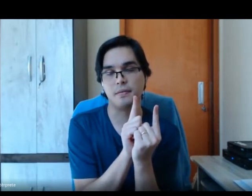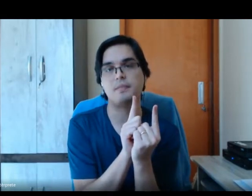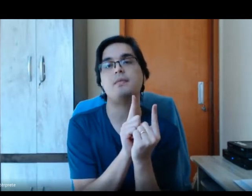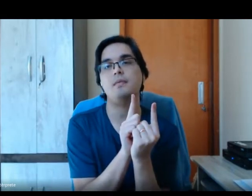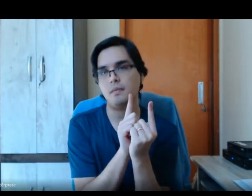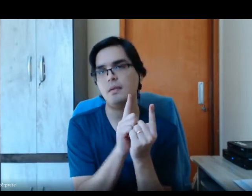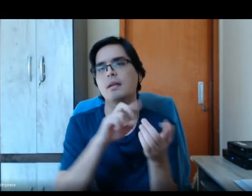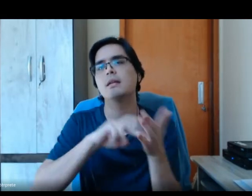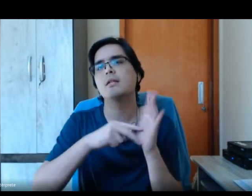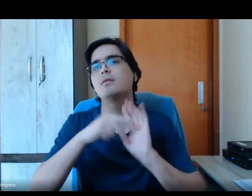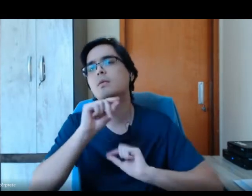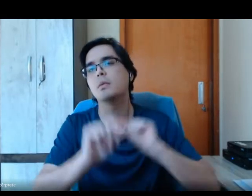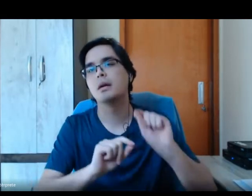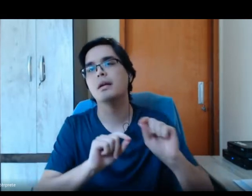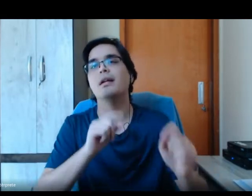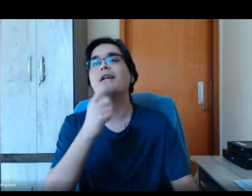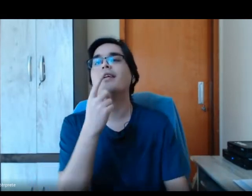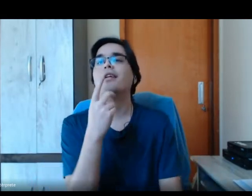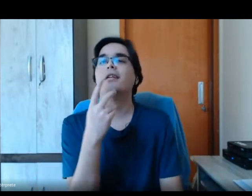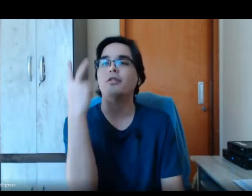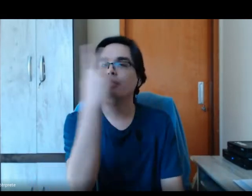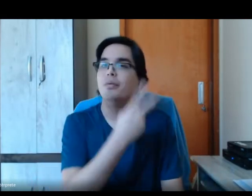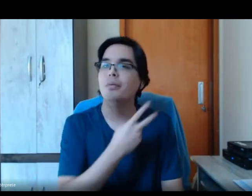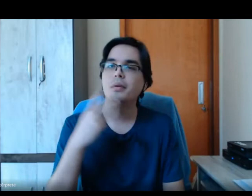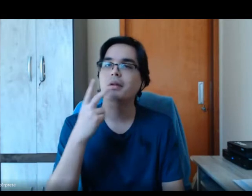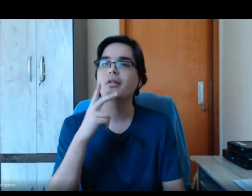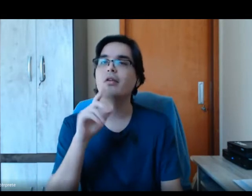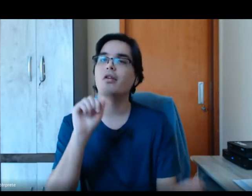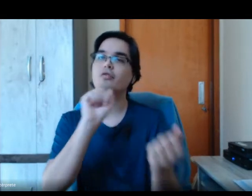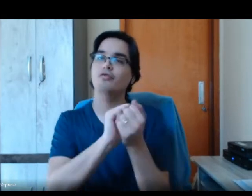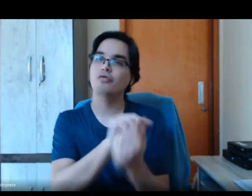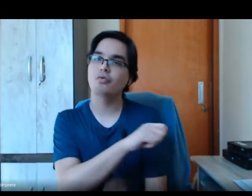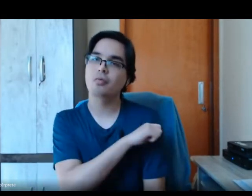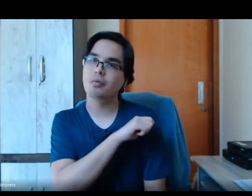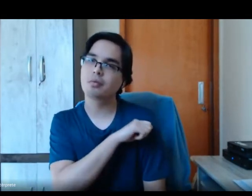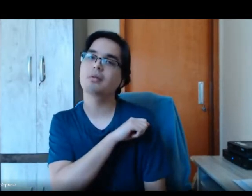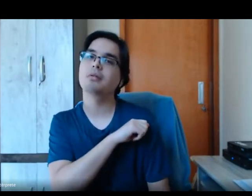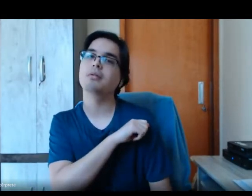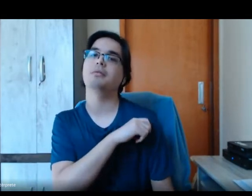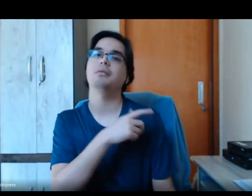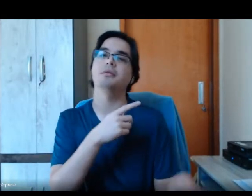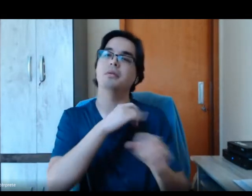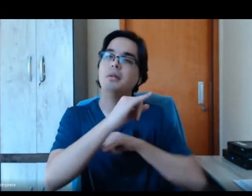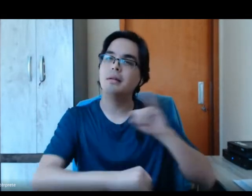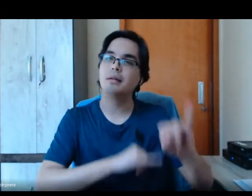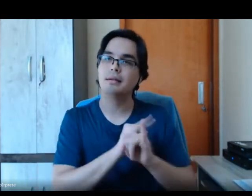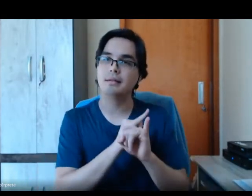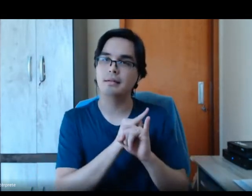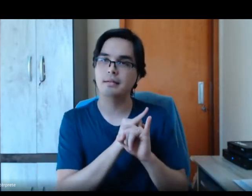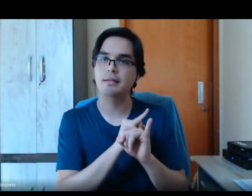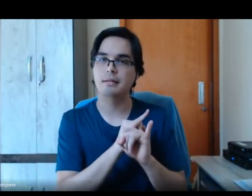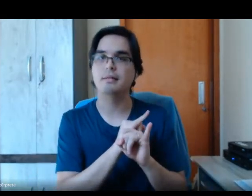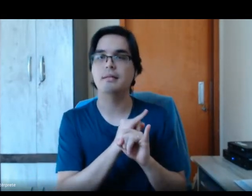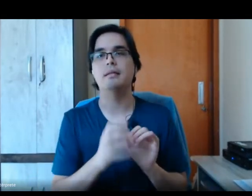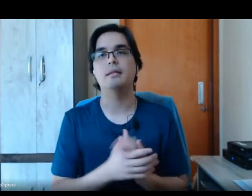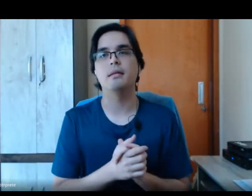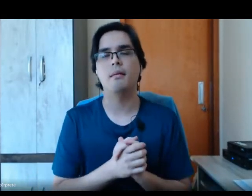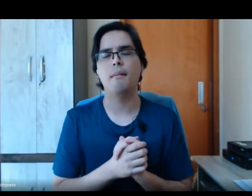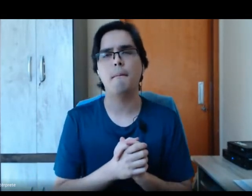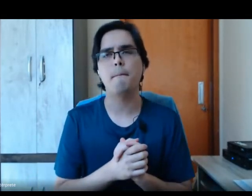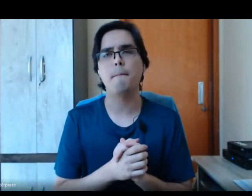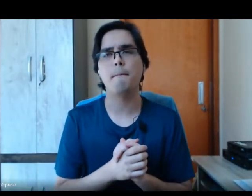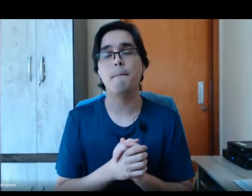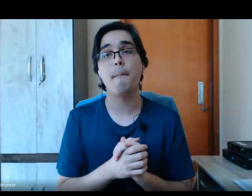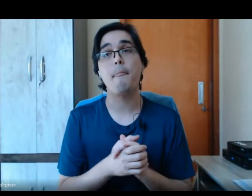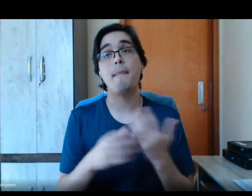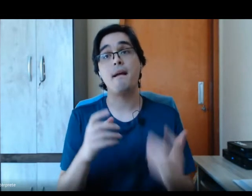essas minhas dúvidas, eu sei que muitos colegas também partilham delas, e até mesmo porque a gente sempre trabalhou num modelo completamente diferente, agora a gente